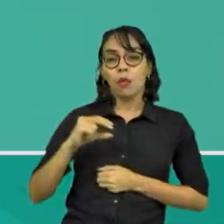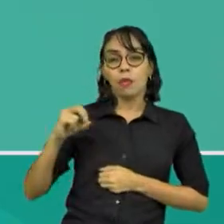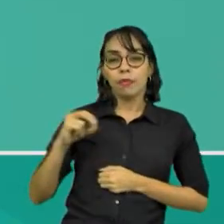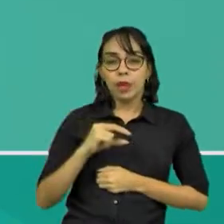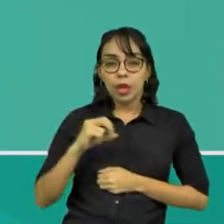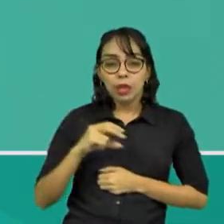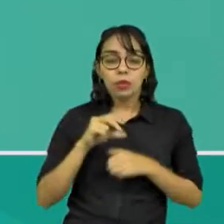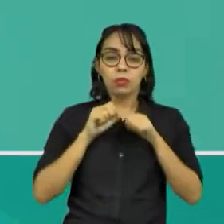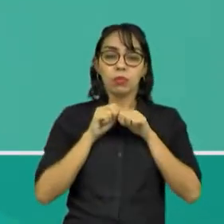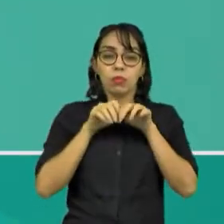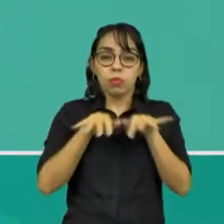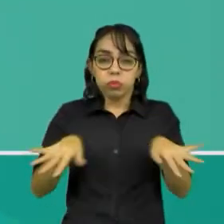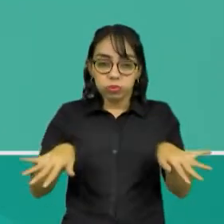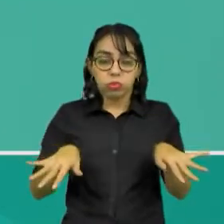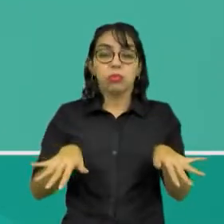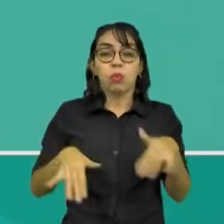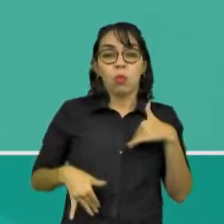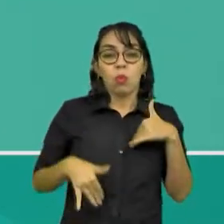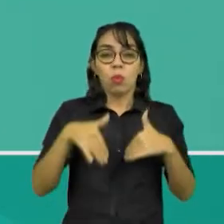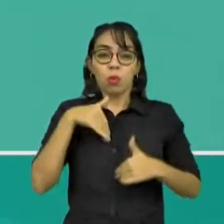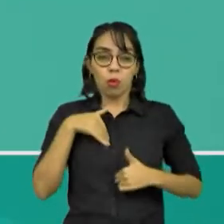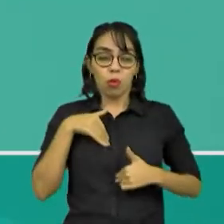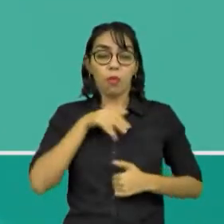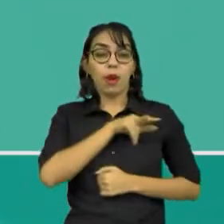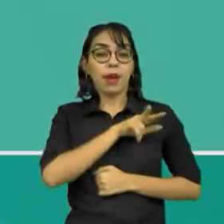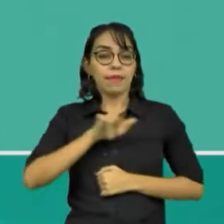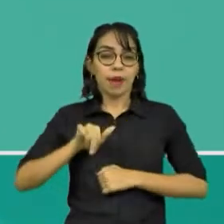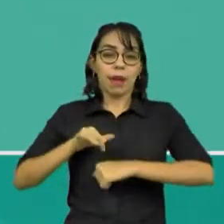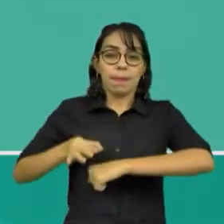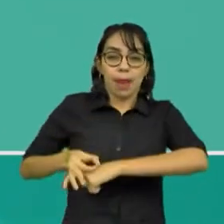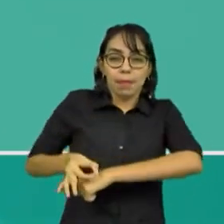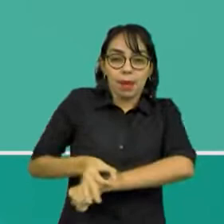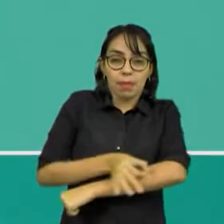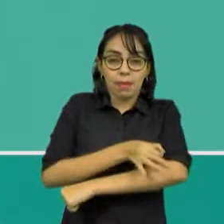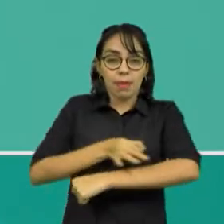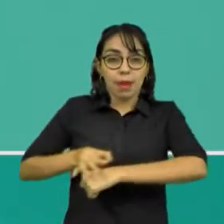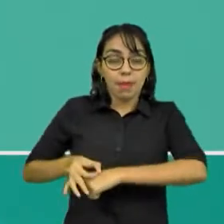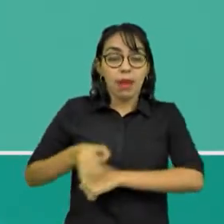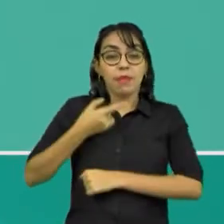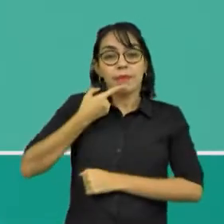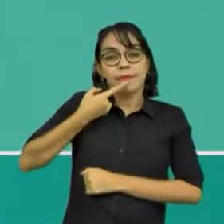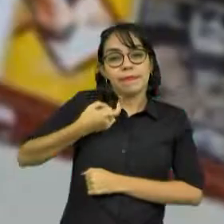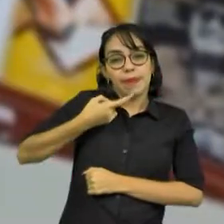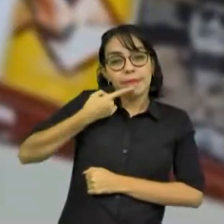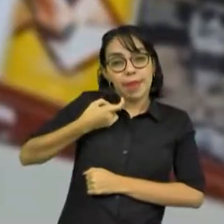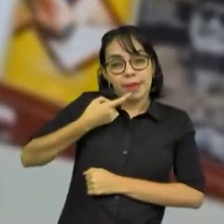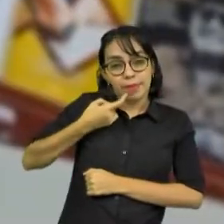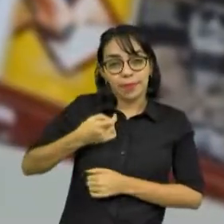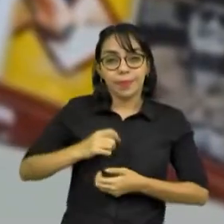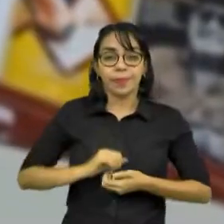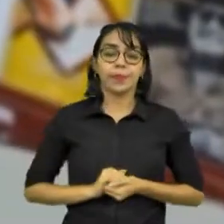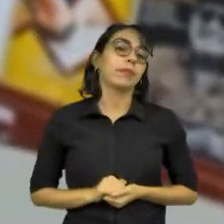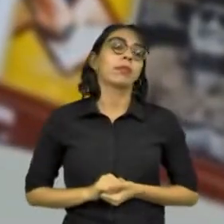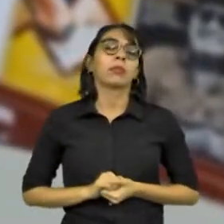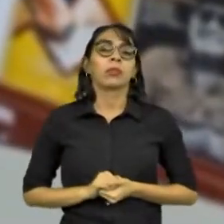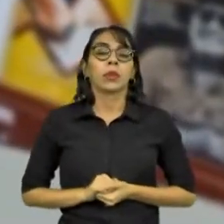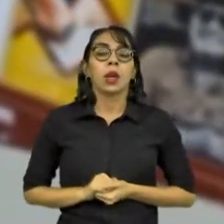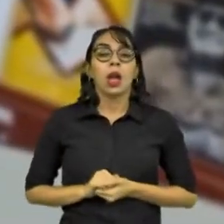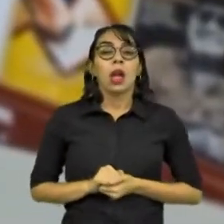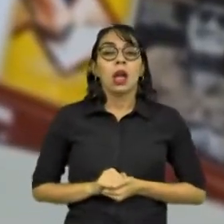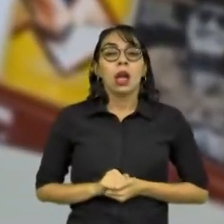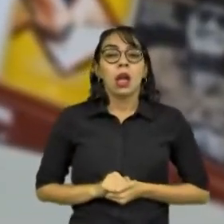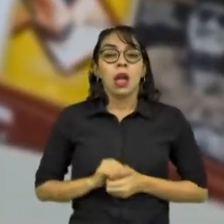do sistema linfático e surgem manchas avermelhadas por toda parte. As pessoas se contaminam ou